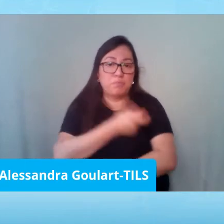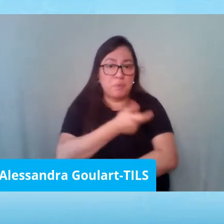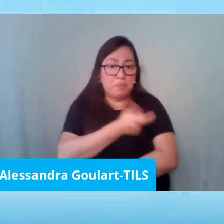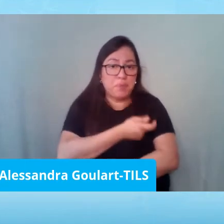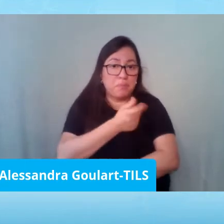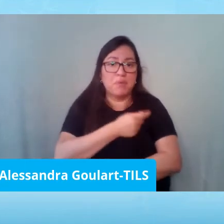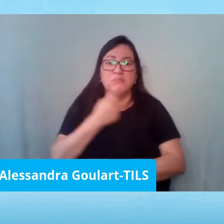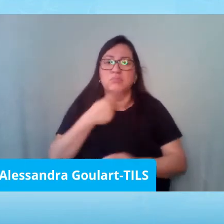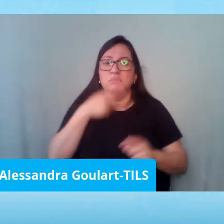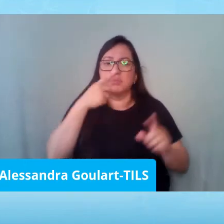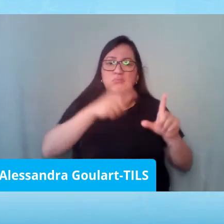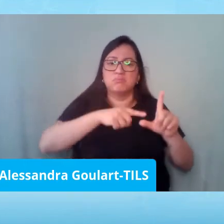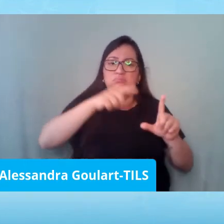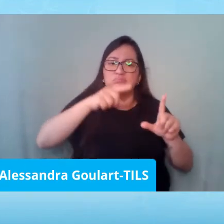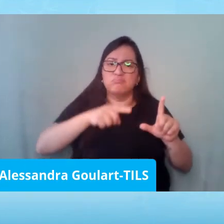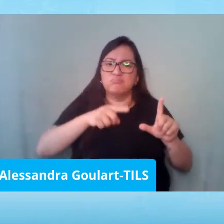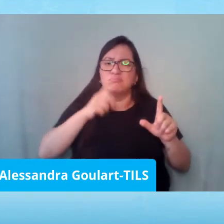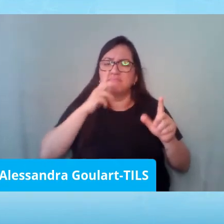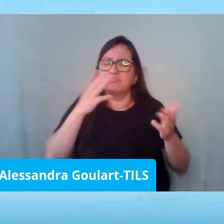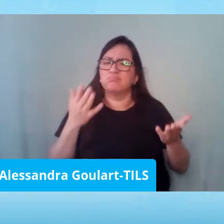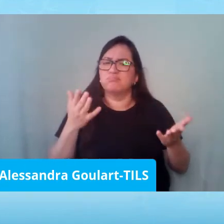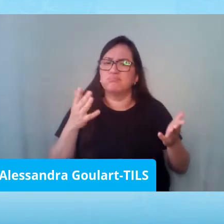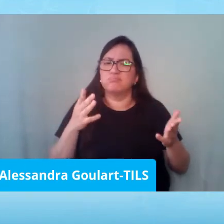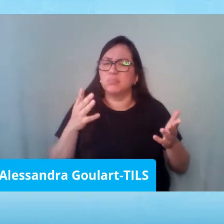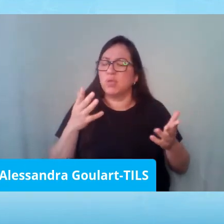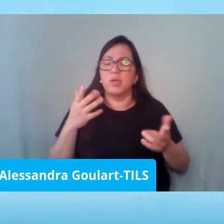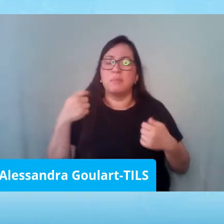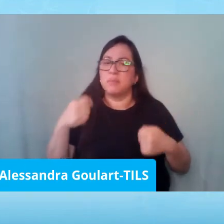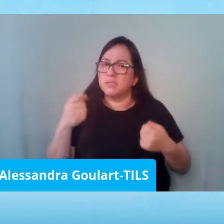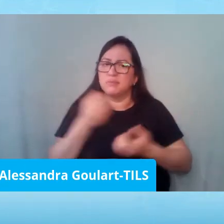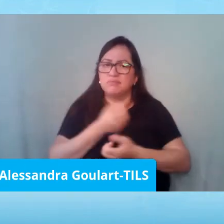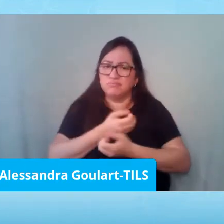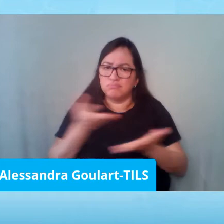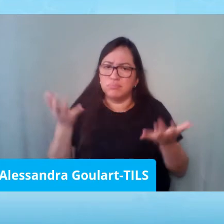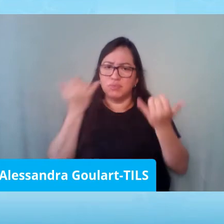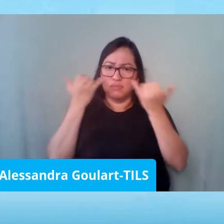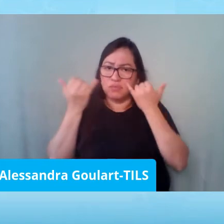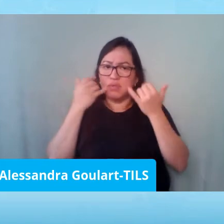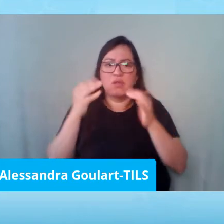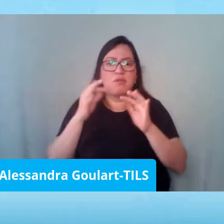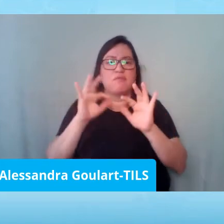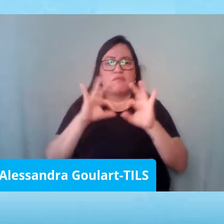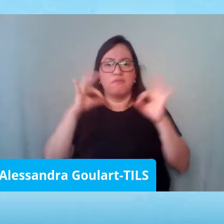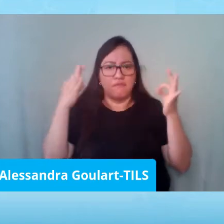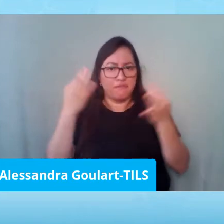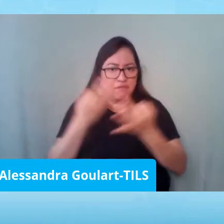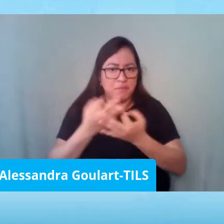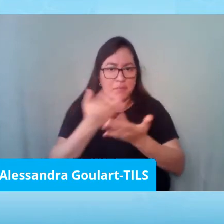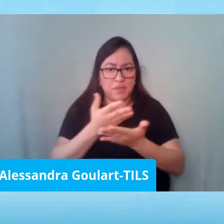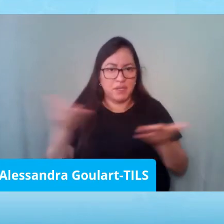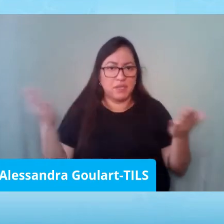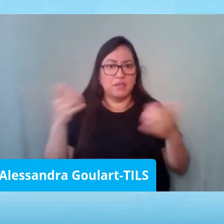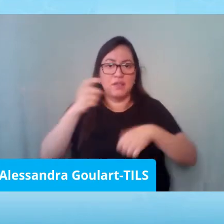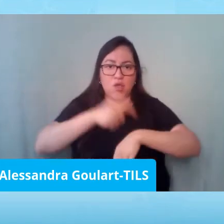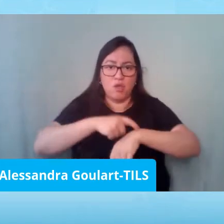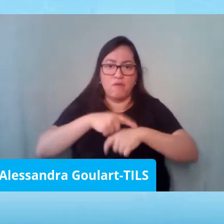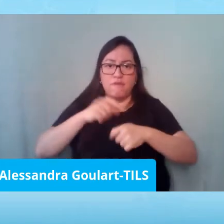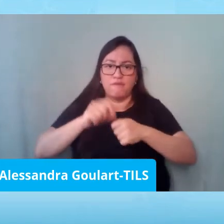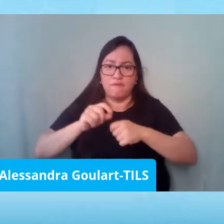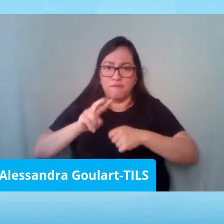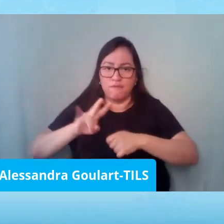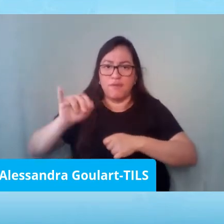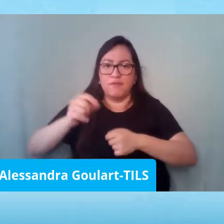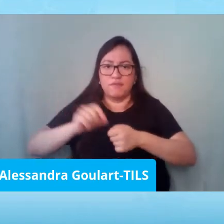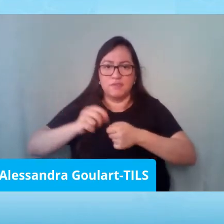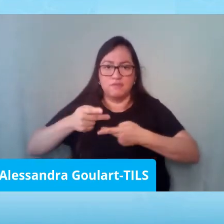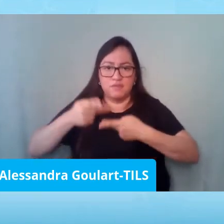baixas. Então, é importante da gente estar falando para essas mulheres, para a família. Eu acho que na hora que vocês vão fazer uma visita na família,